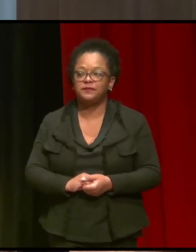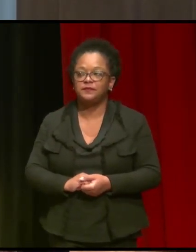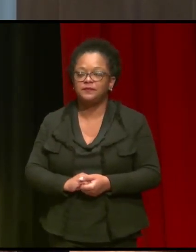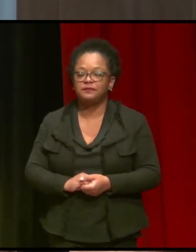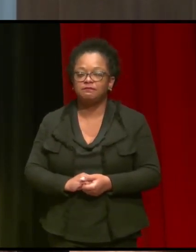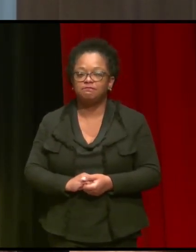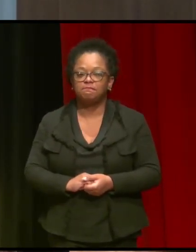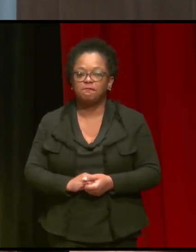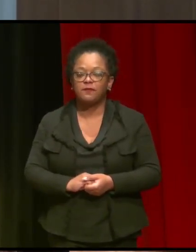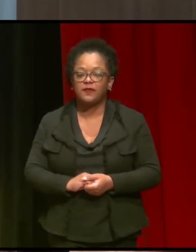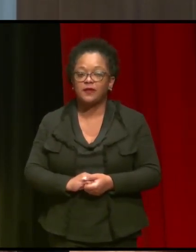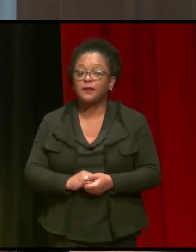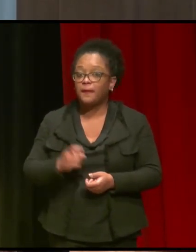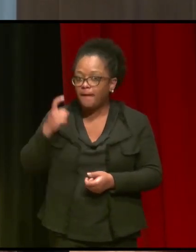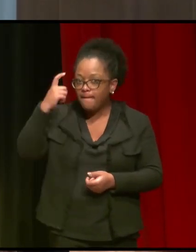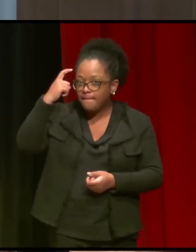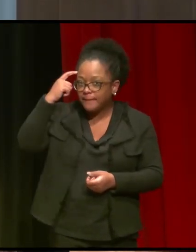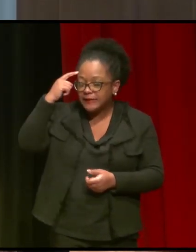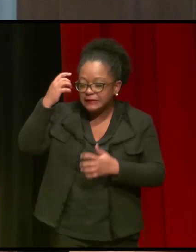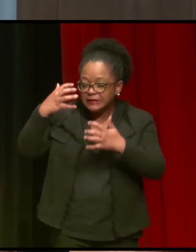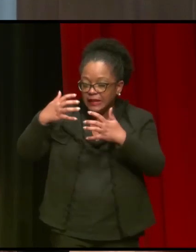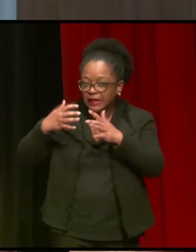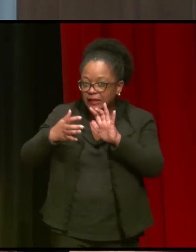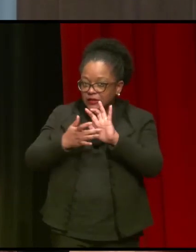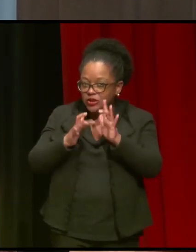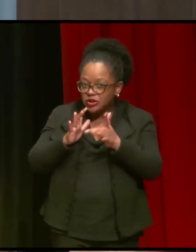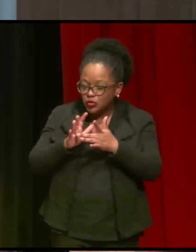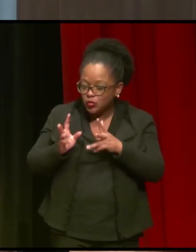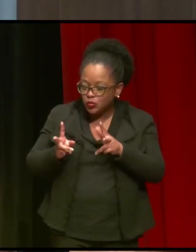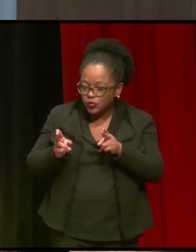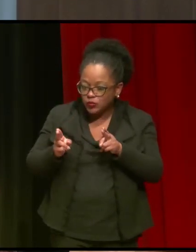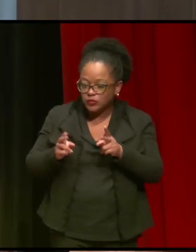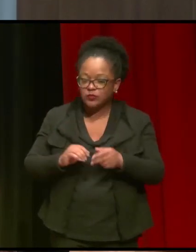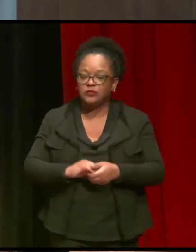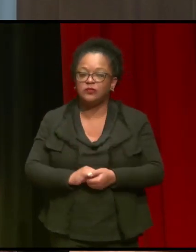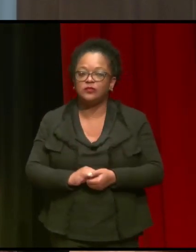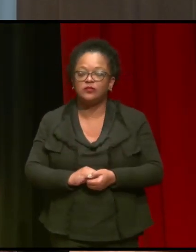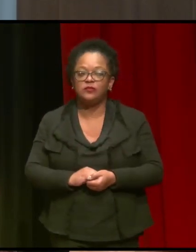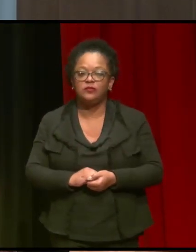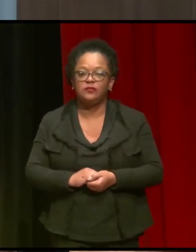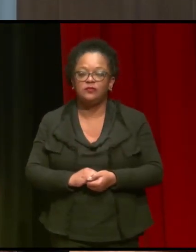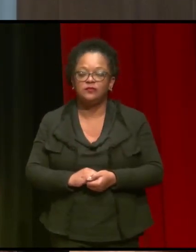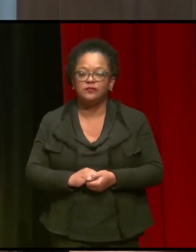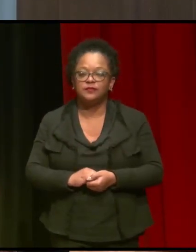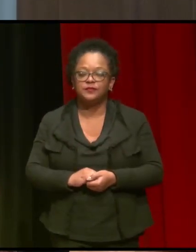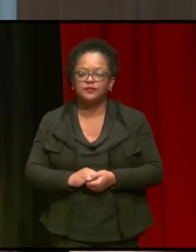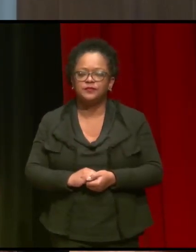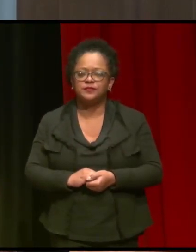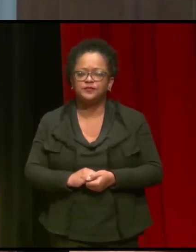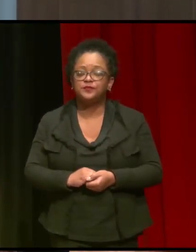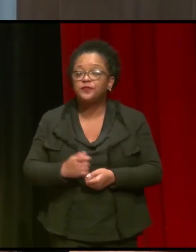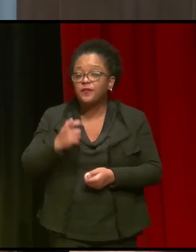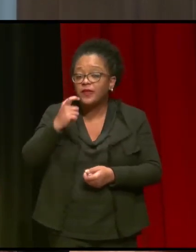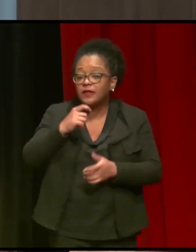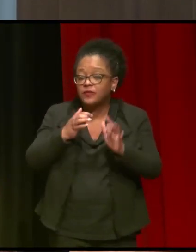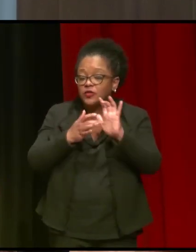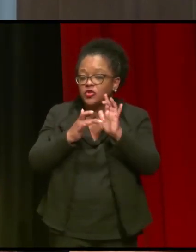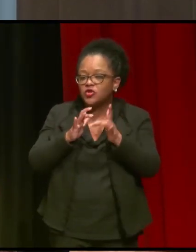do ponto de vista de Jesus. Vamos pensar do ponto de vista de Jesus, tá? O que, que seria mais fácil para